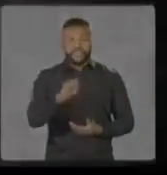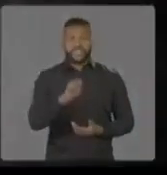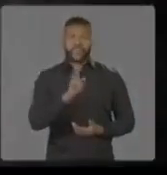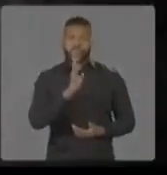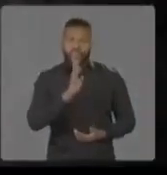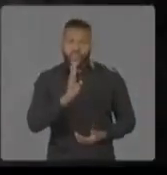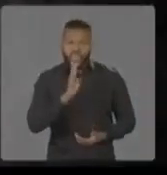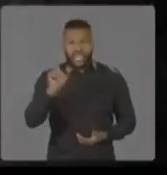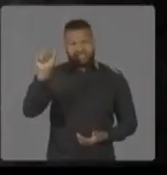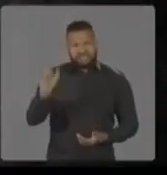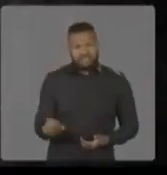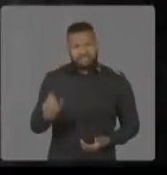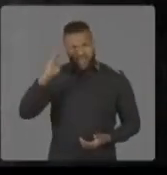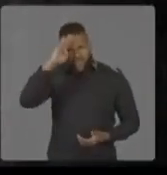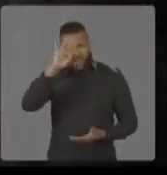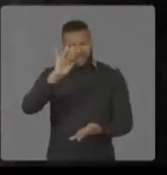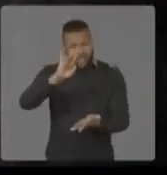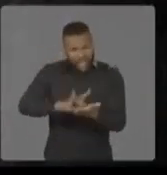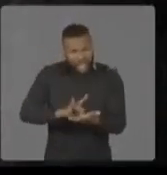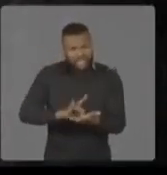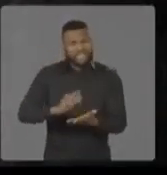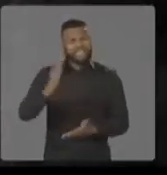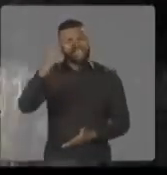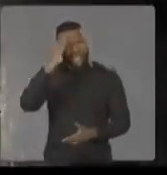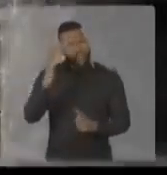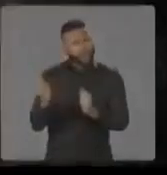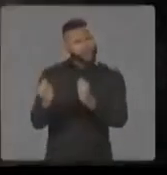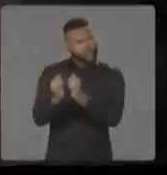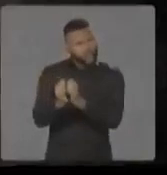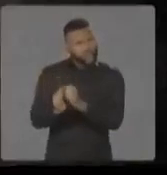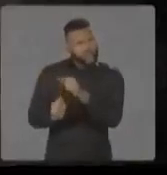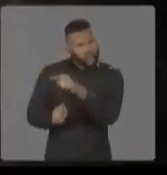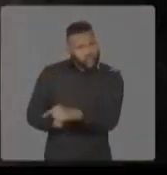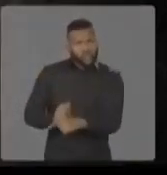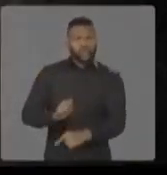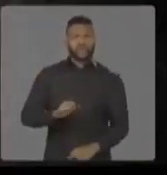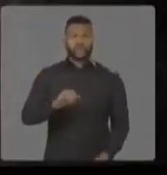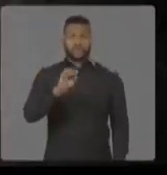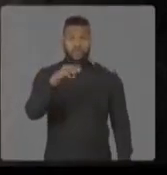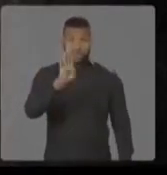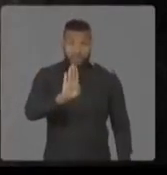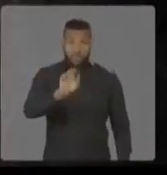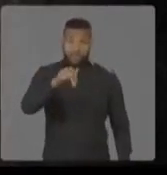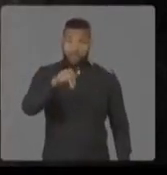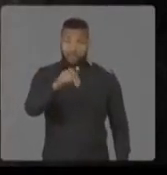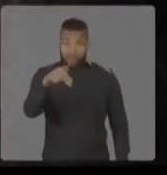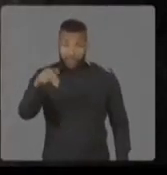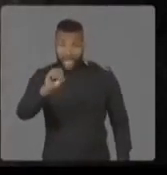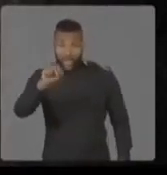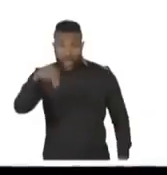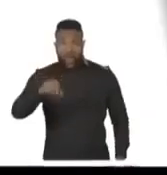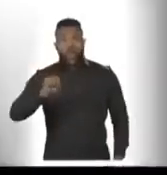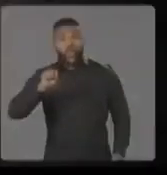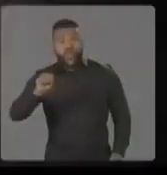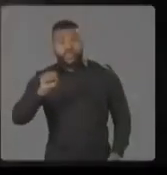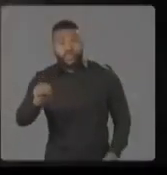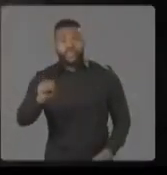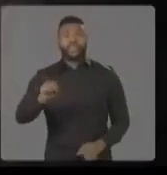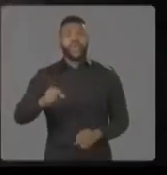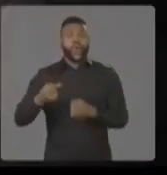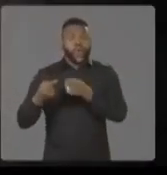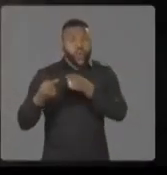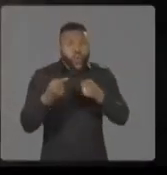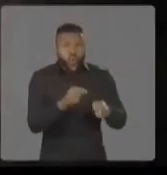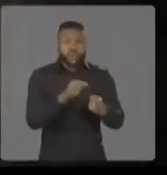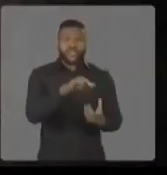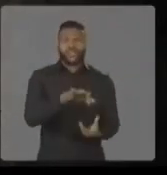Você sabe mesmo quem é Bolsonaro? Sabe quem está ao seu lado? Steve Bannon. Steve Bannon é acusado de sabotar